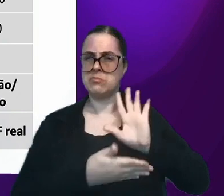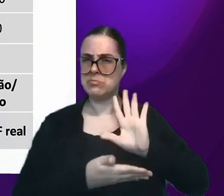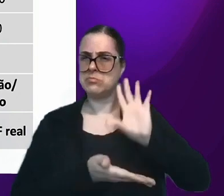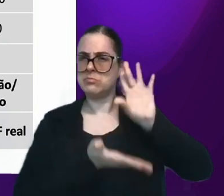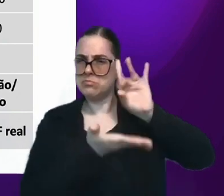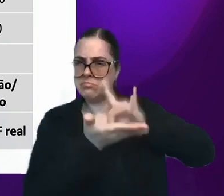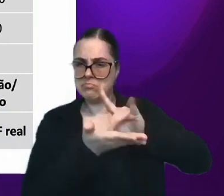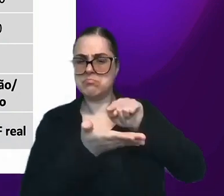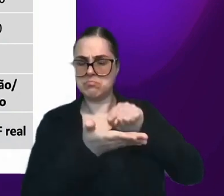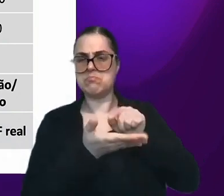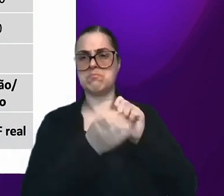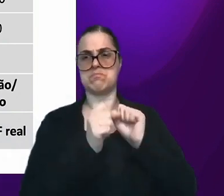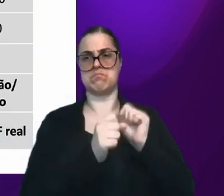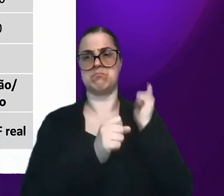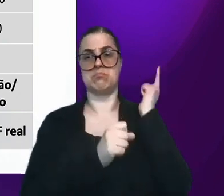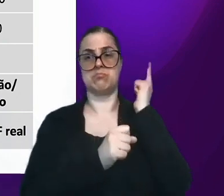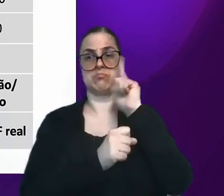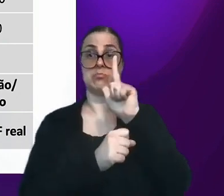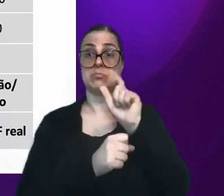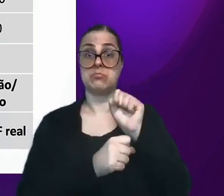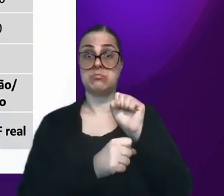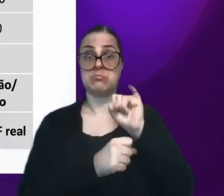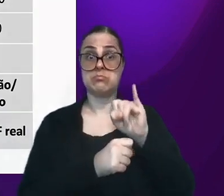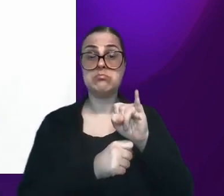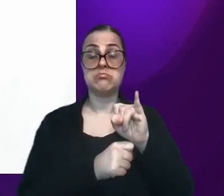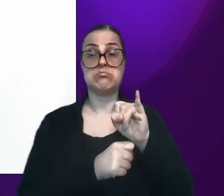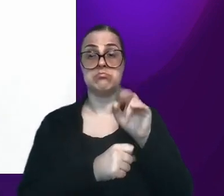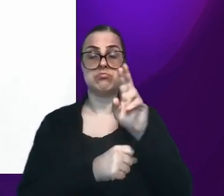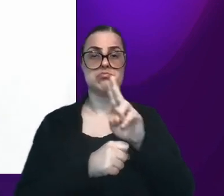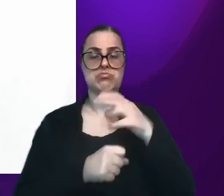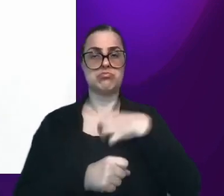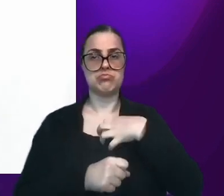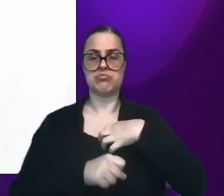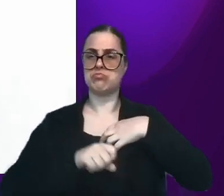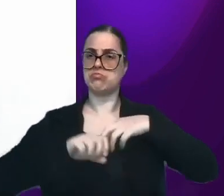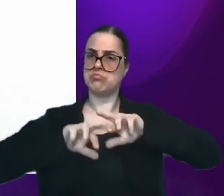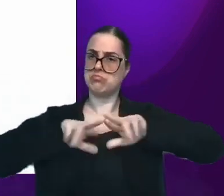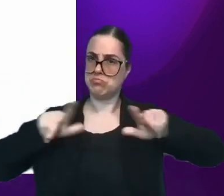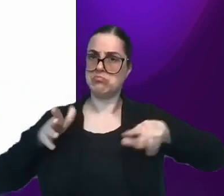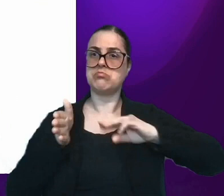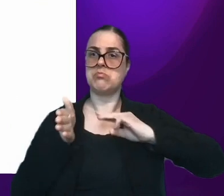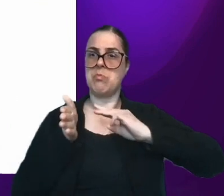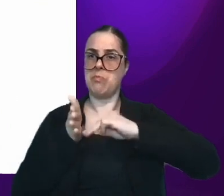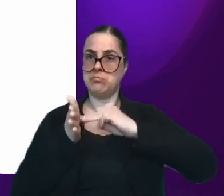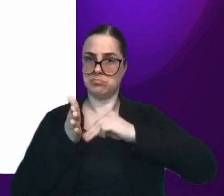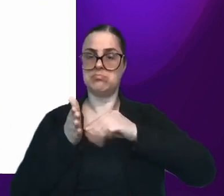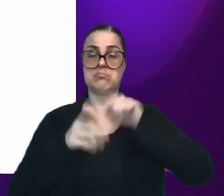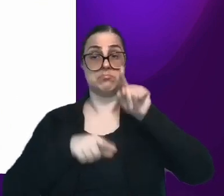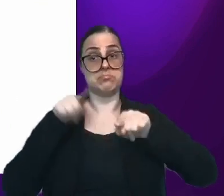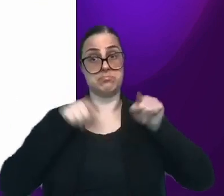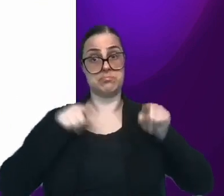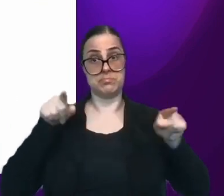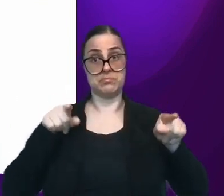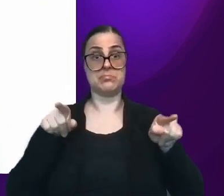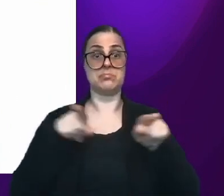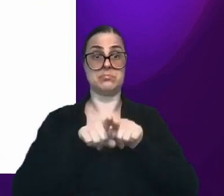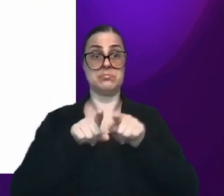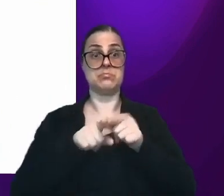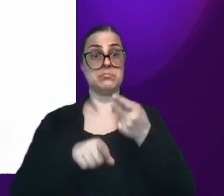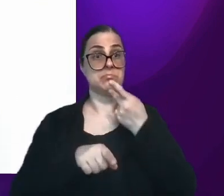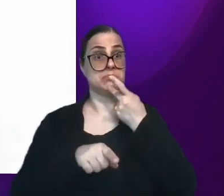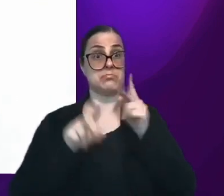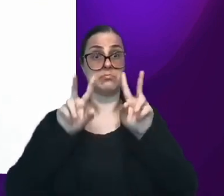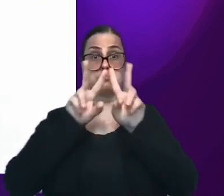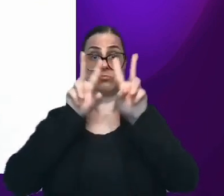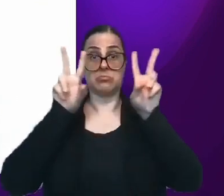obtida com essas diferentes modalidades e métodos. Quando a gente fala em remoção de solutos, a